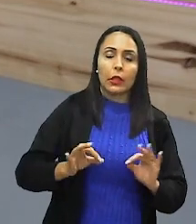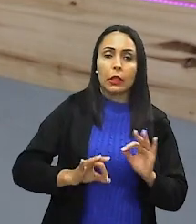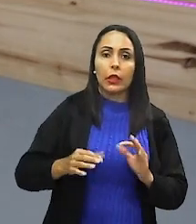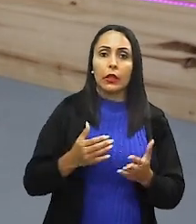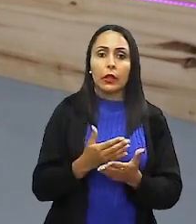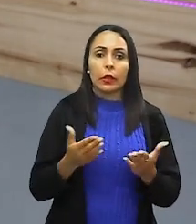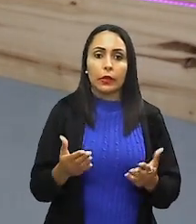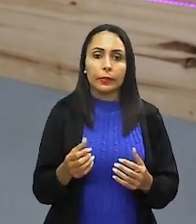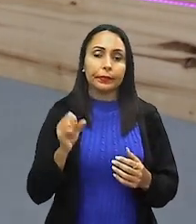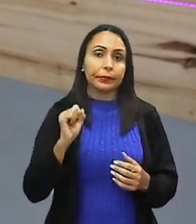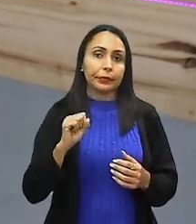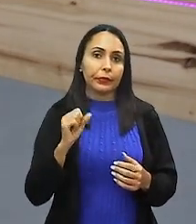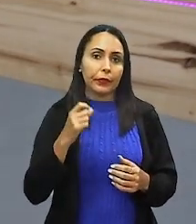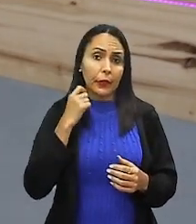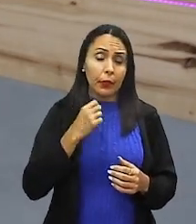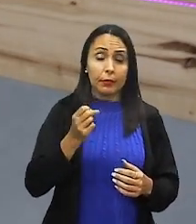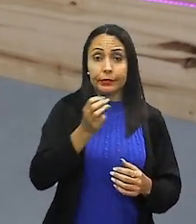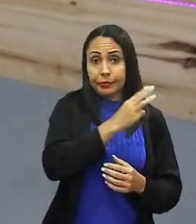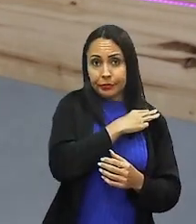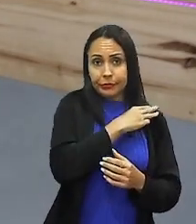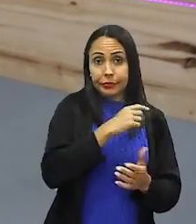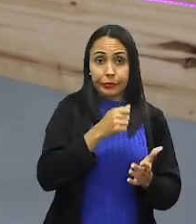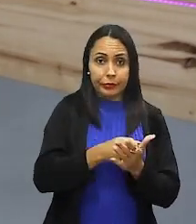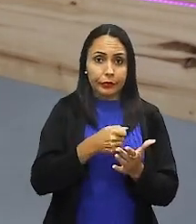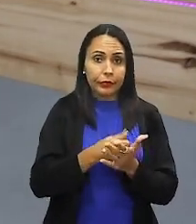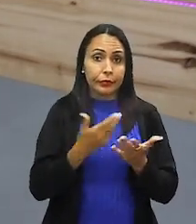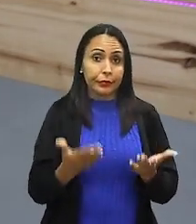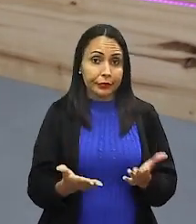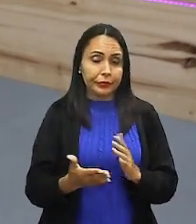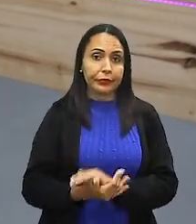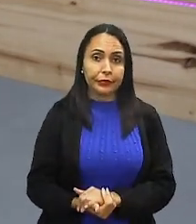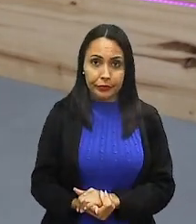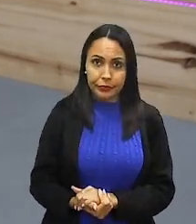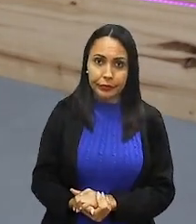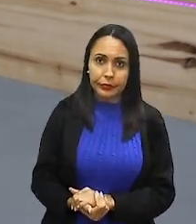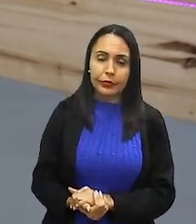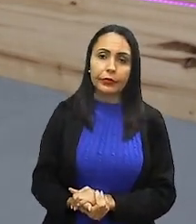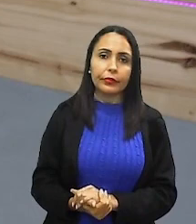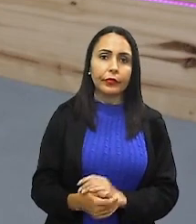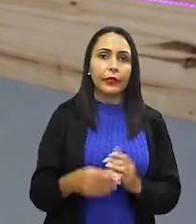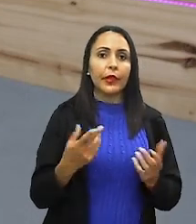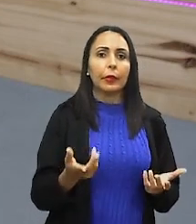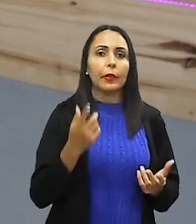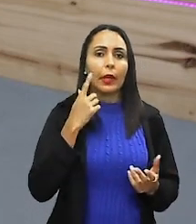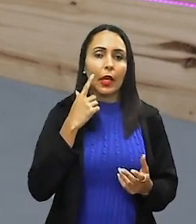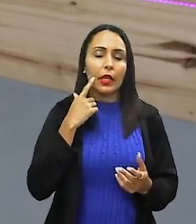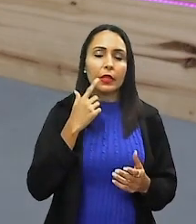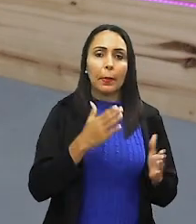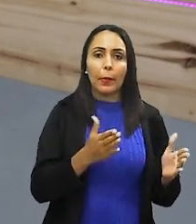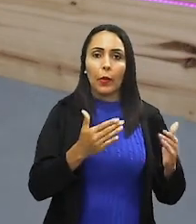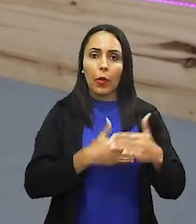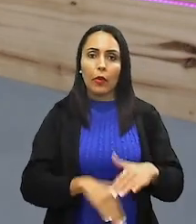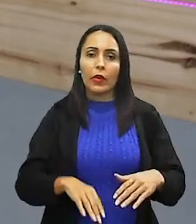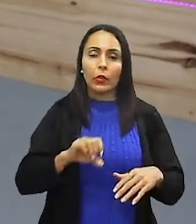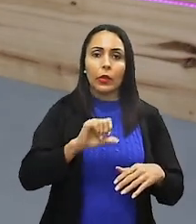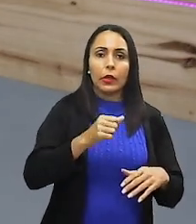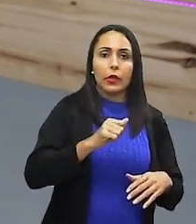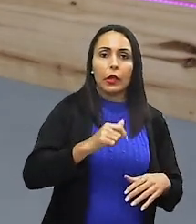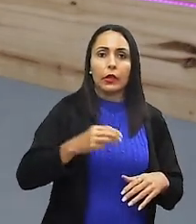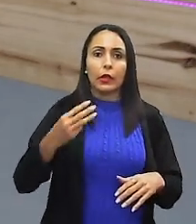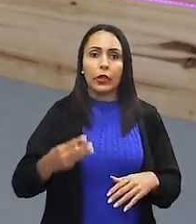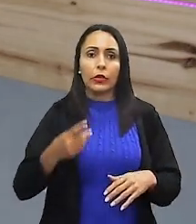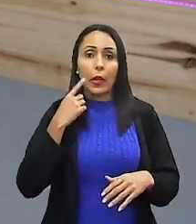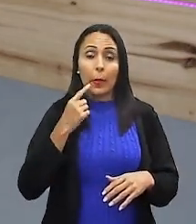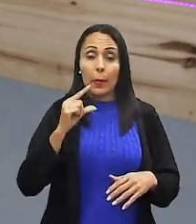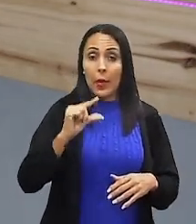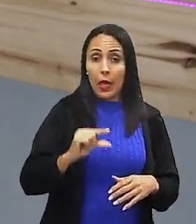certo. Porque quem é terceironista é obrigação fazer o Enem, tá? Mas assim, o seriado 3, eu sei que tem menos